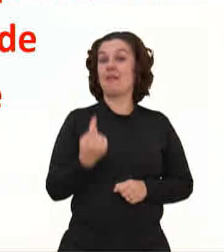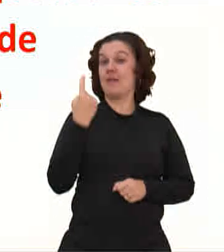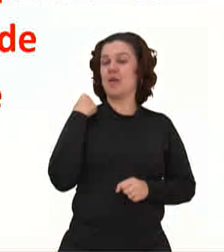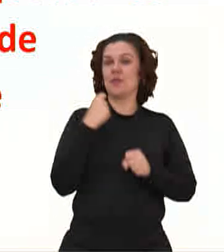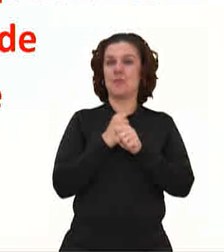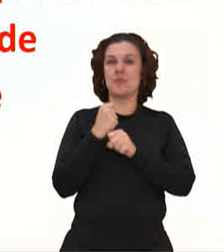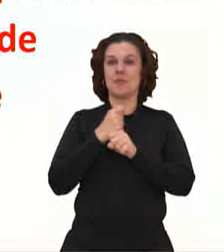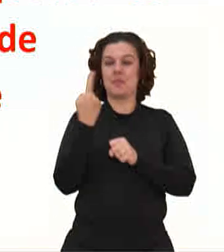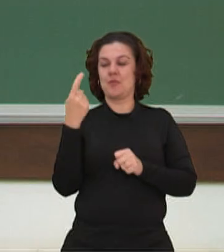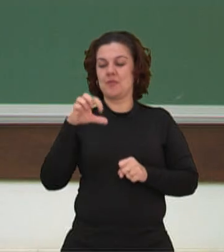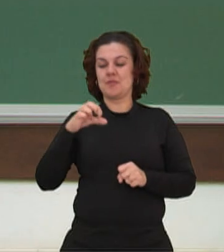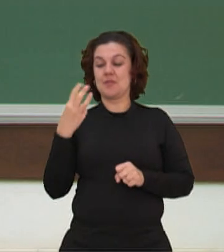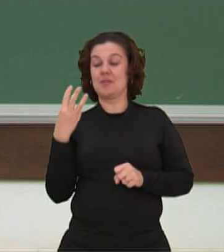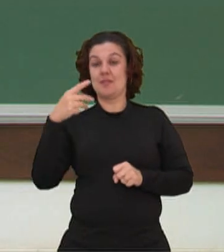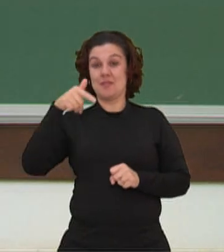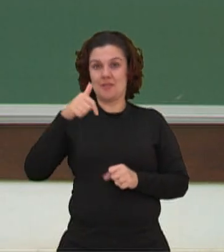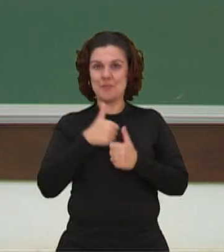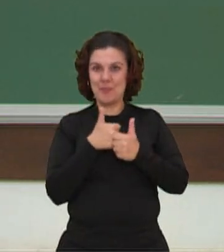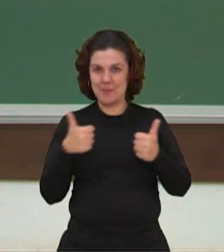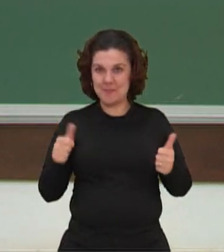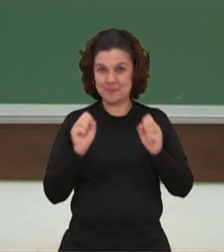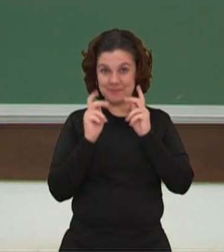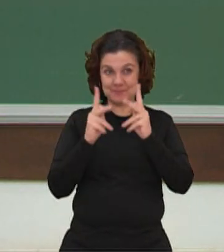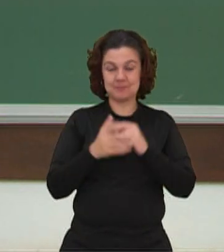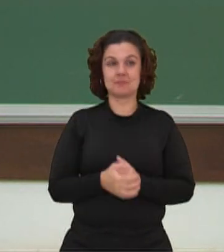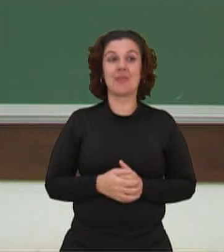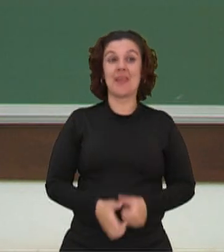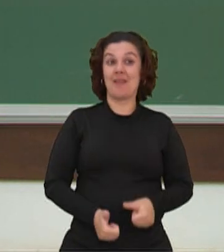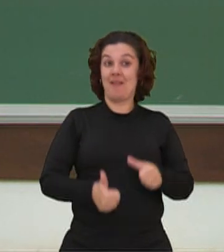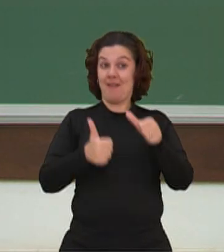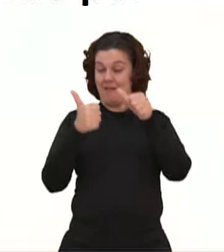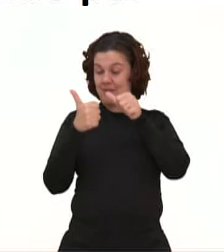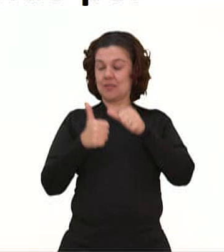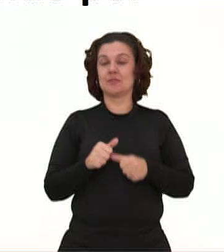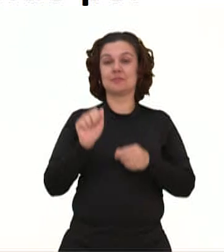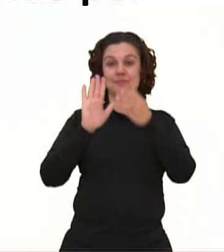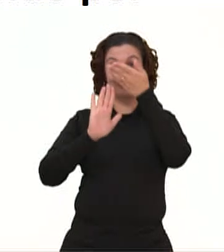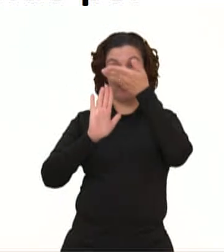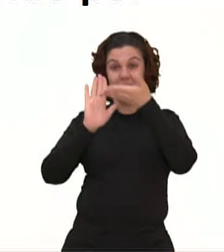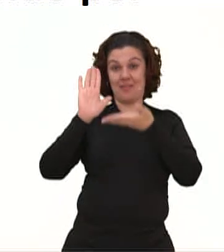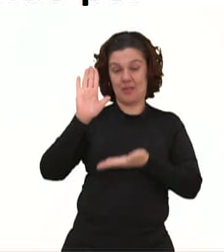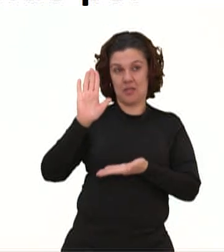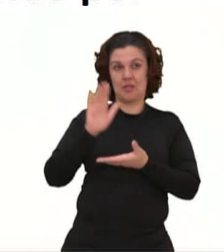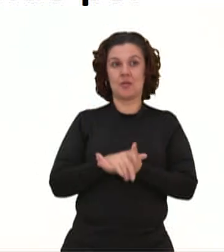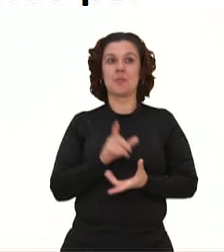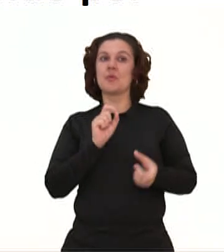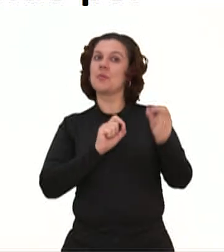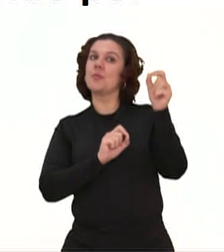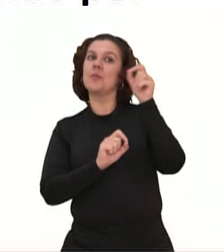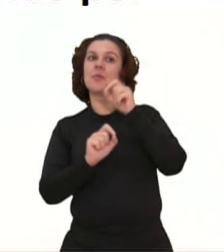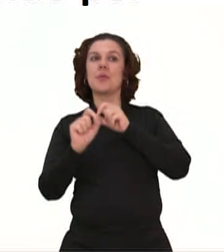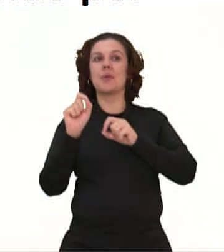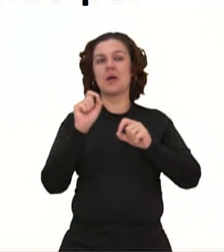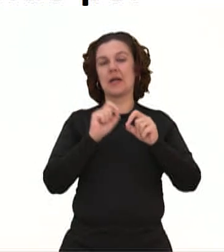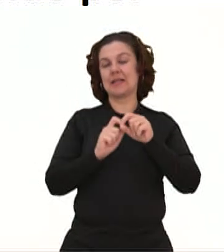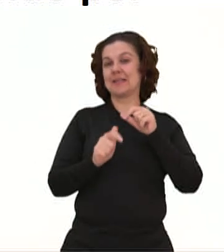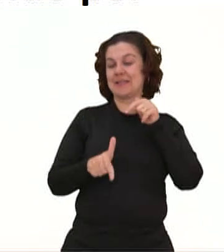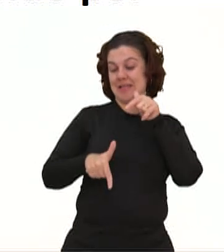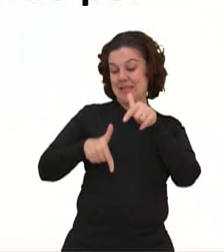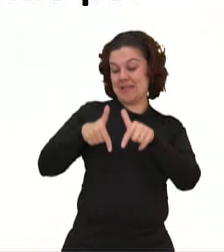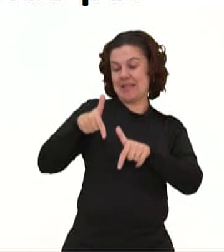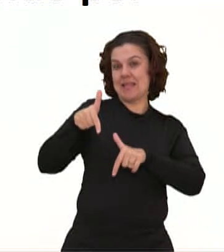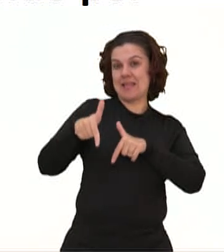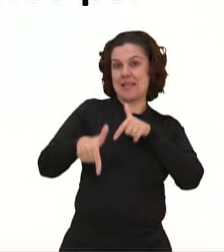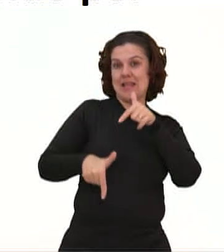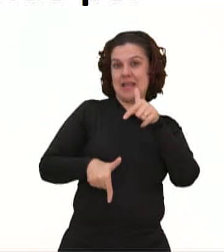de 37, ok? Aqui, uma imagem do Getúlio para falarmos sobre